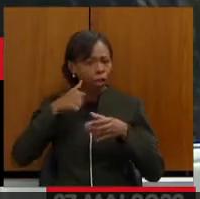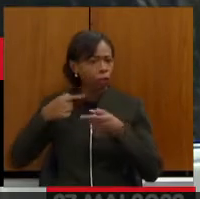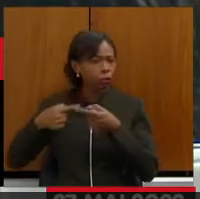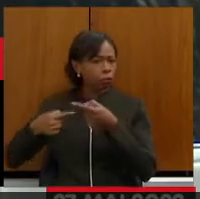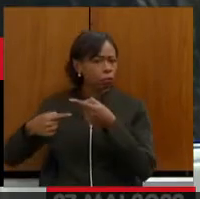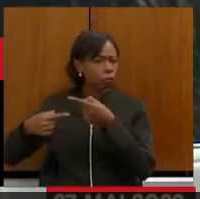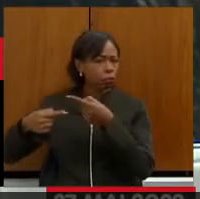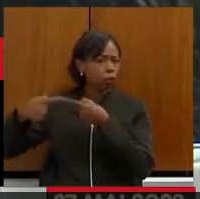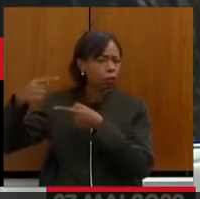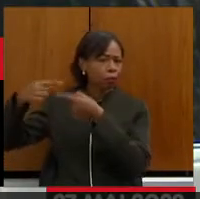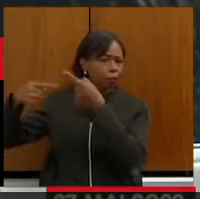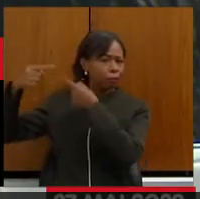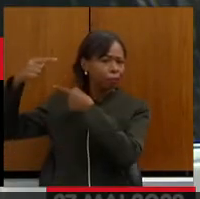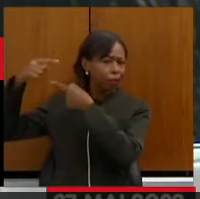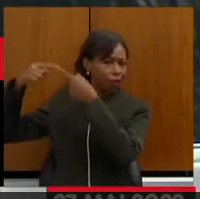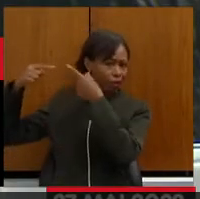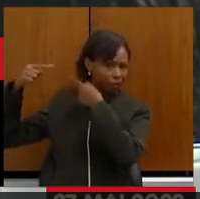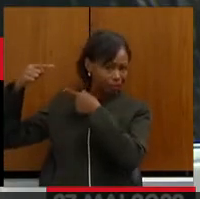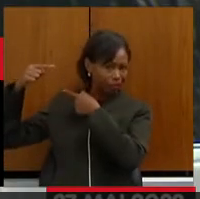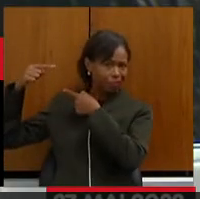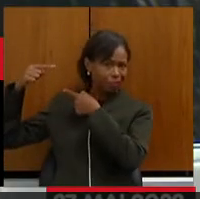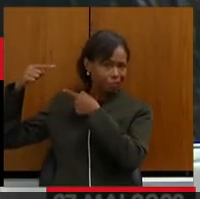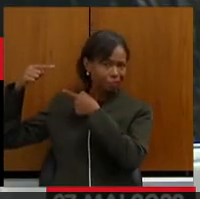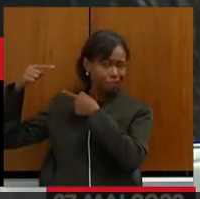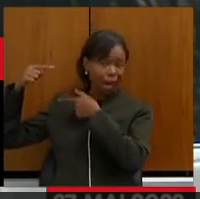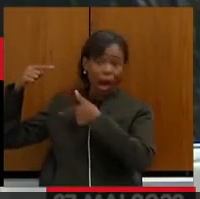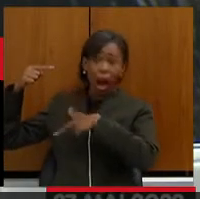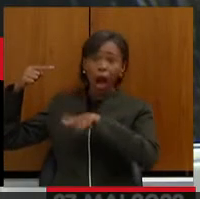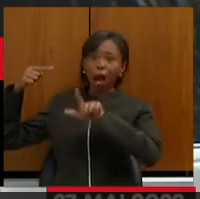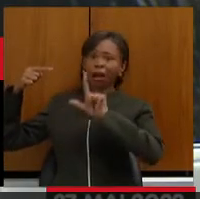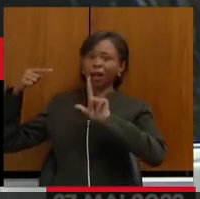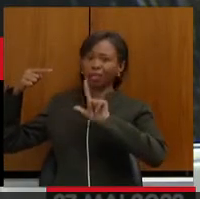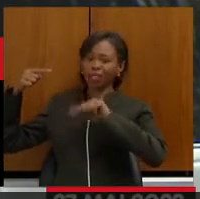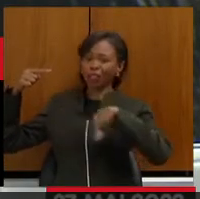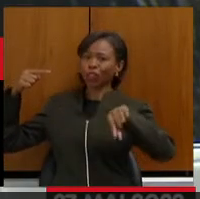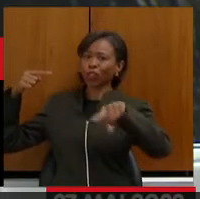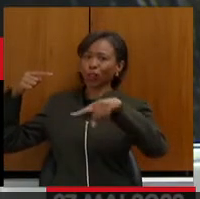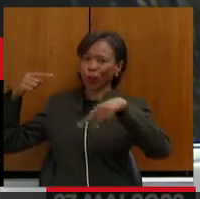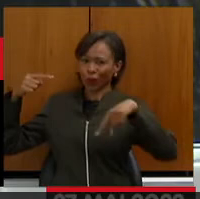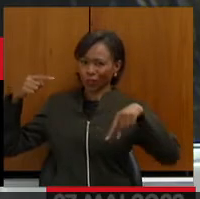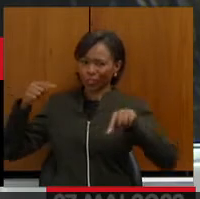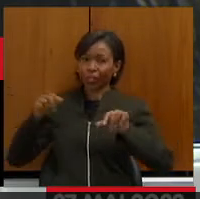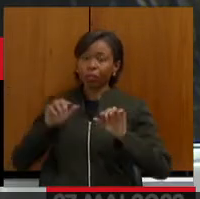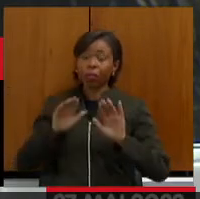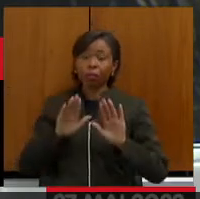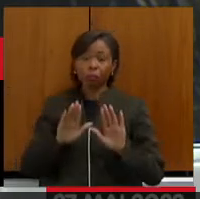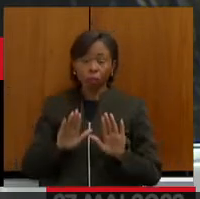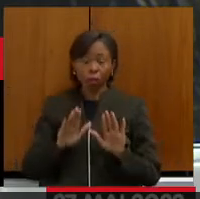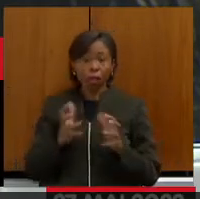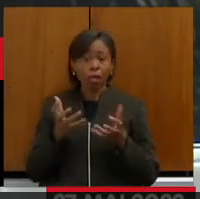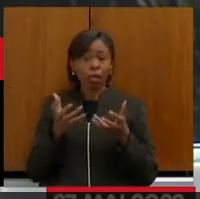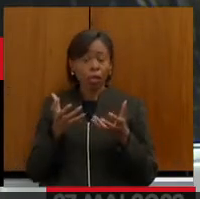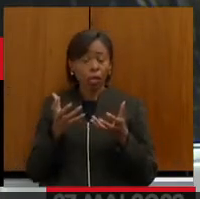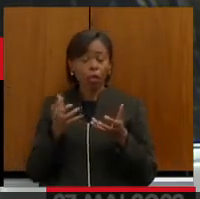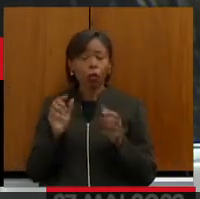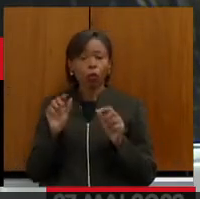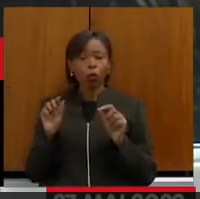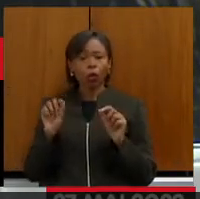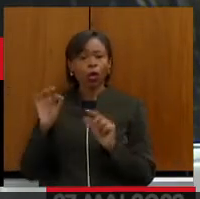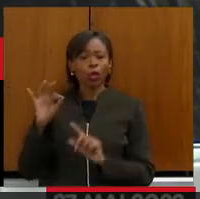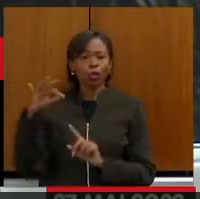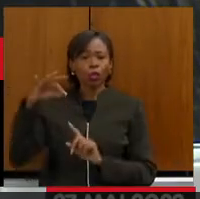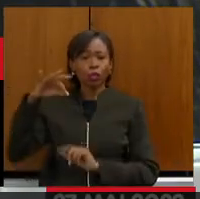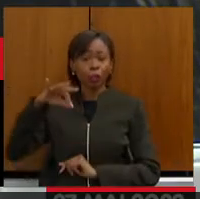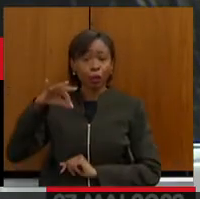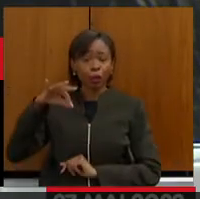encorporado mas eu quero dizer que o que o sim e todas as bases estejam conosco hoje